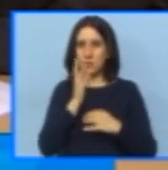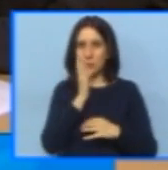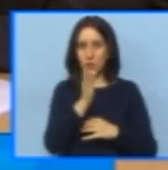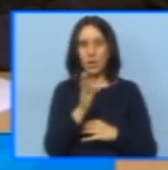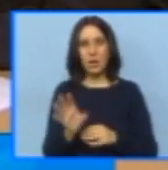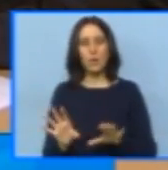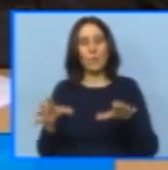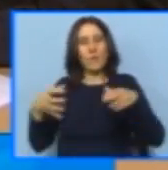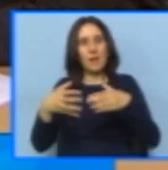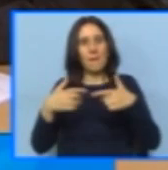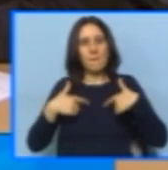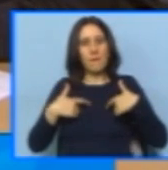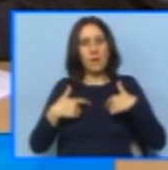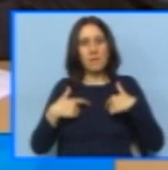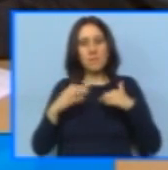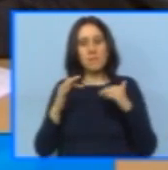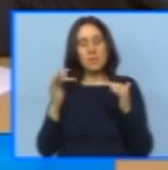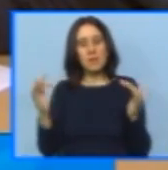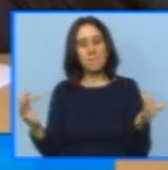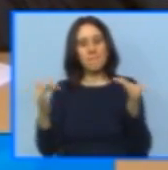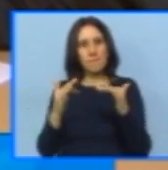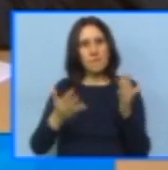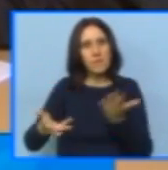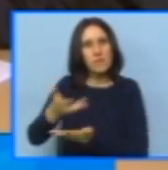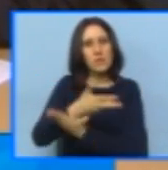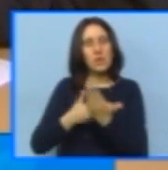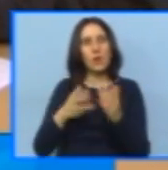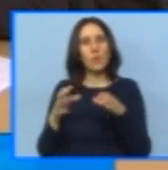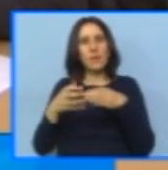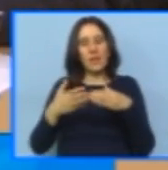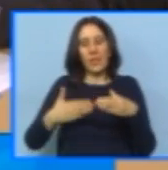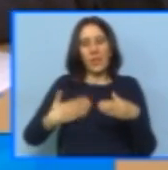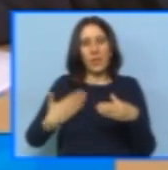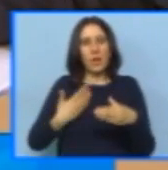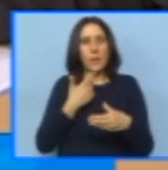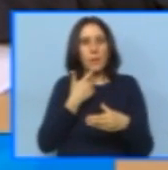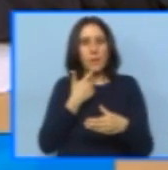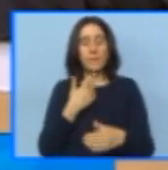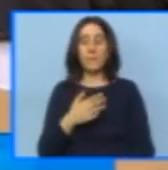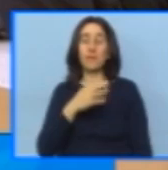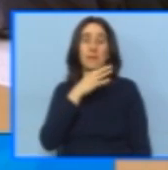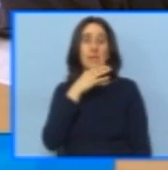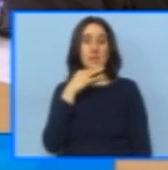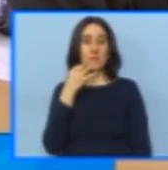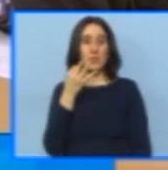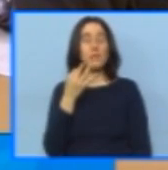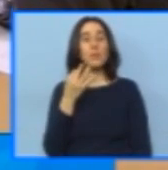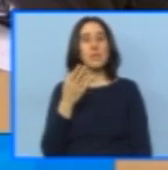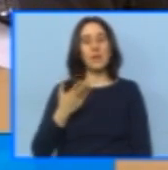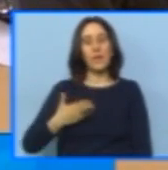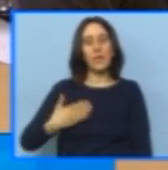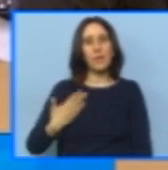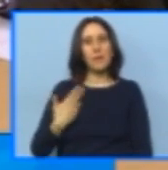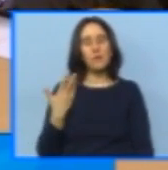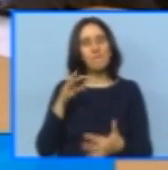si. A comunidade que está cheia de medo. É engraçado que o medo é um sentimento que está ligado, de alguma forma,